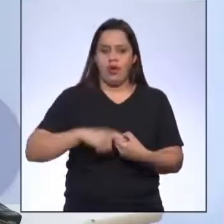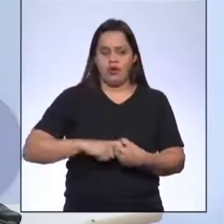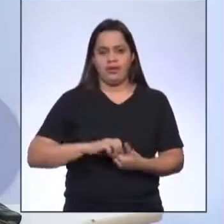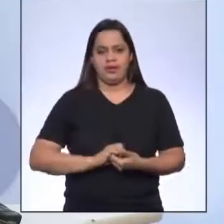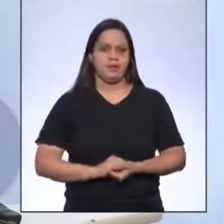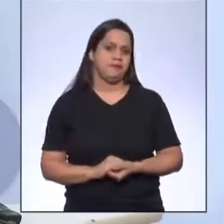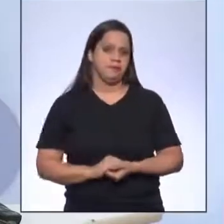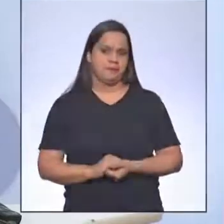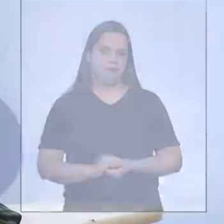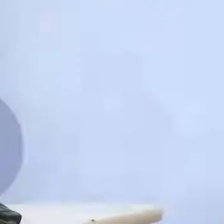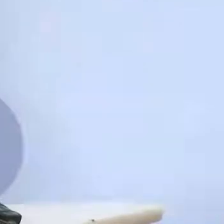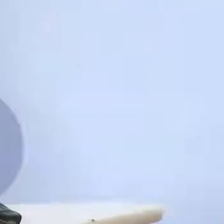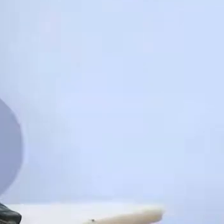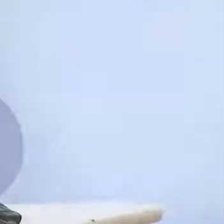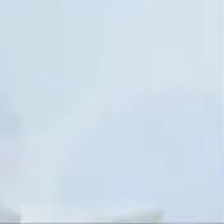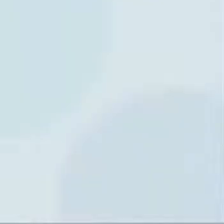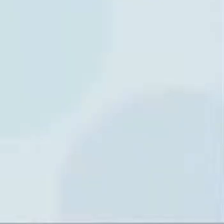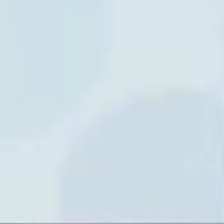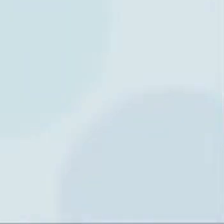pessoal.